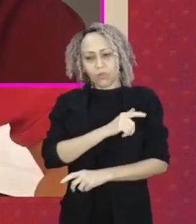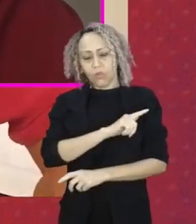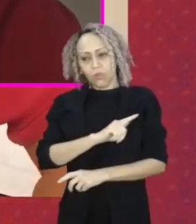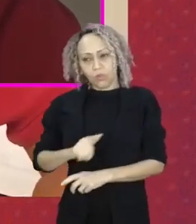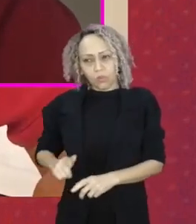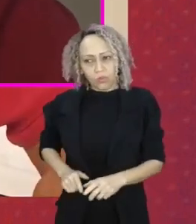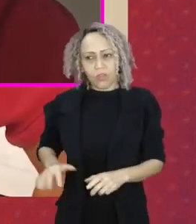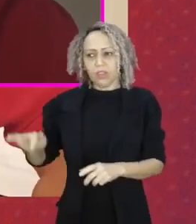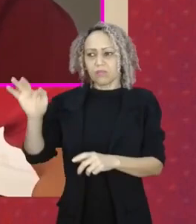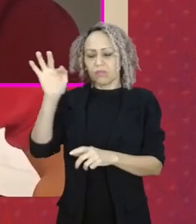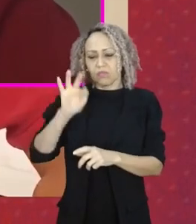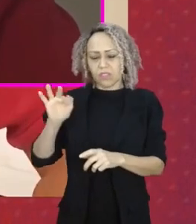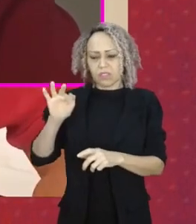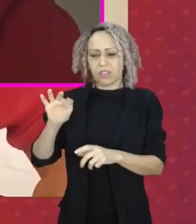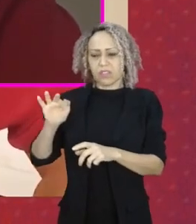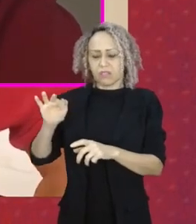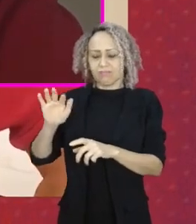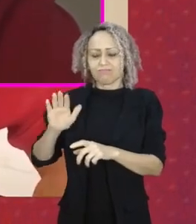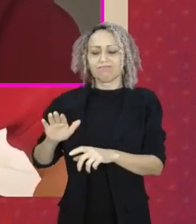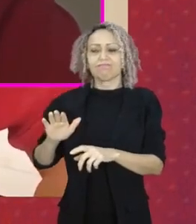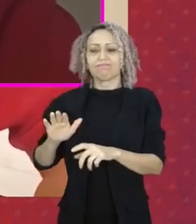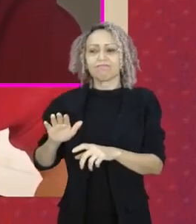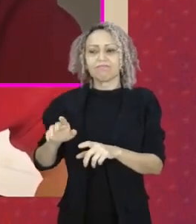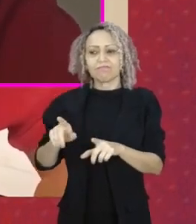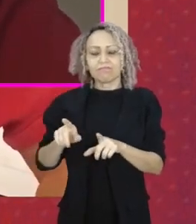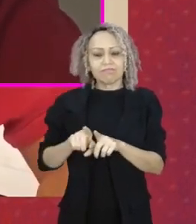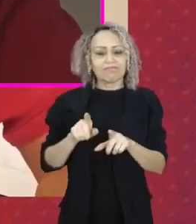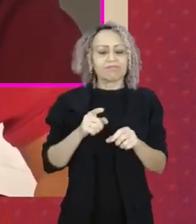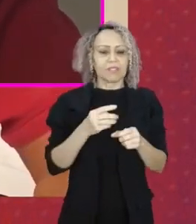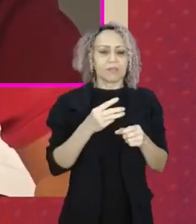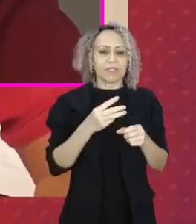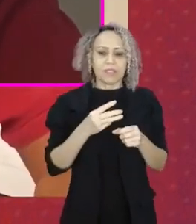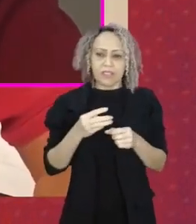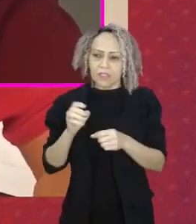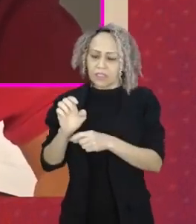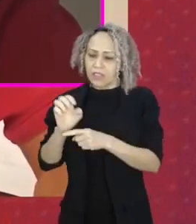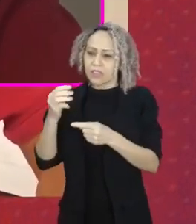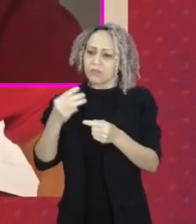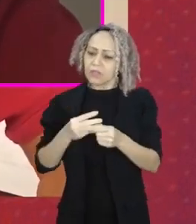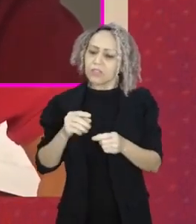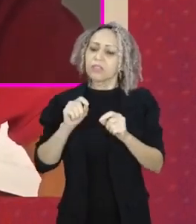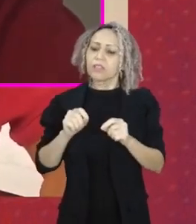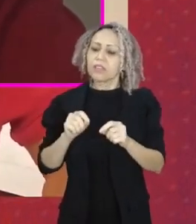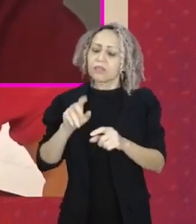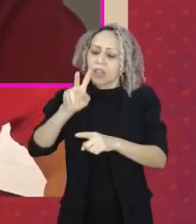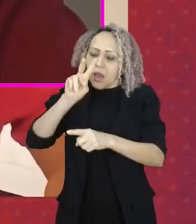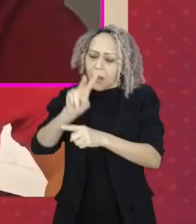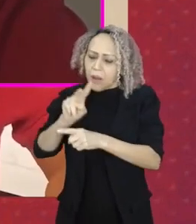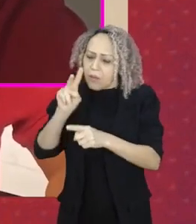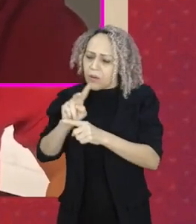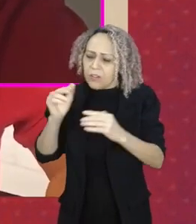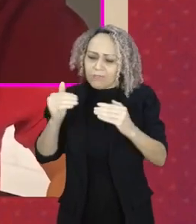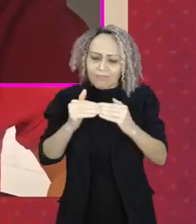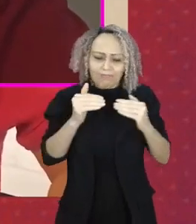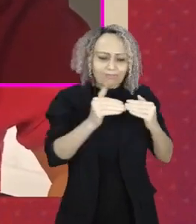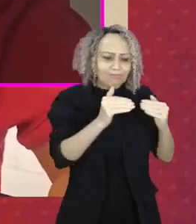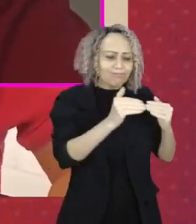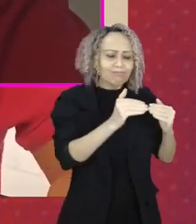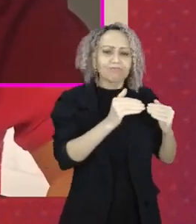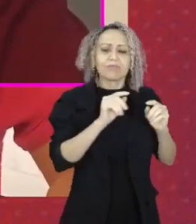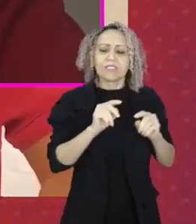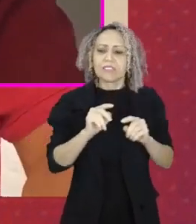concorrente, da mesma forma e da mesma maneira sobre a proteção e a